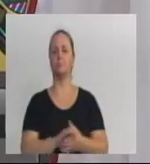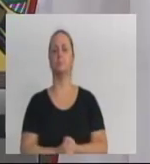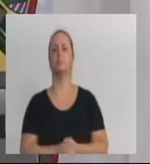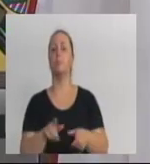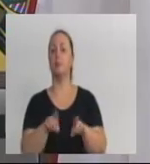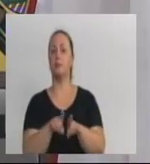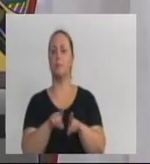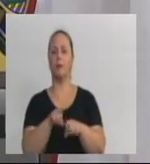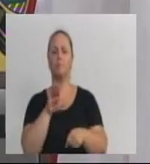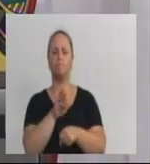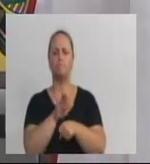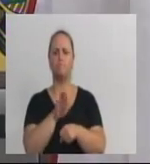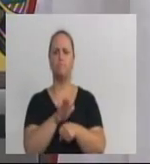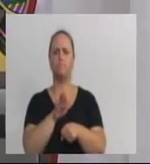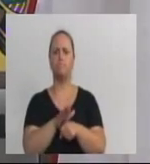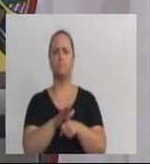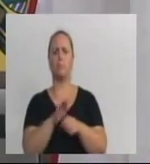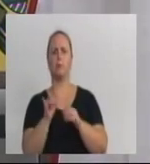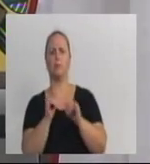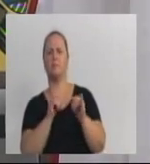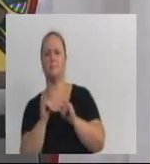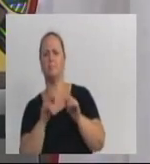serviço, informática, enfim.